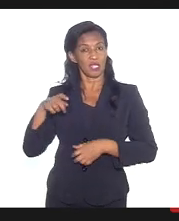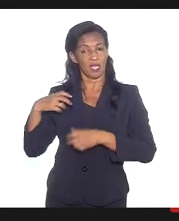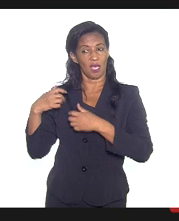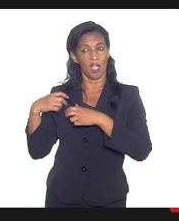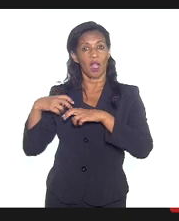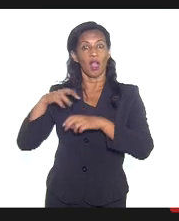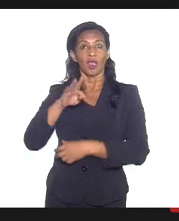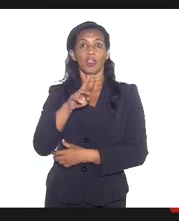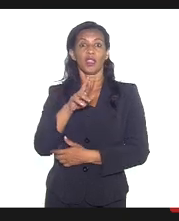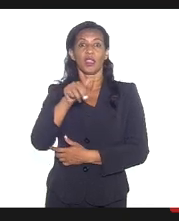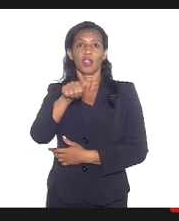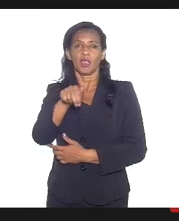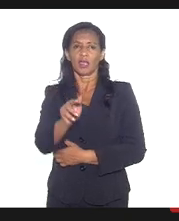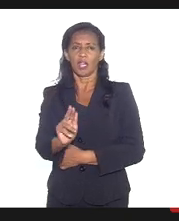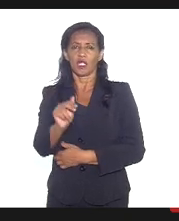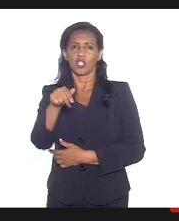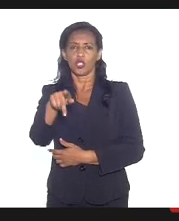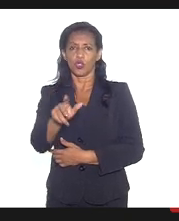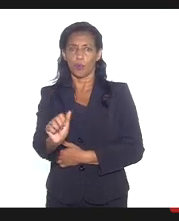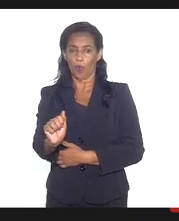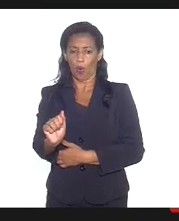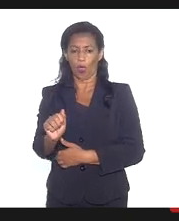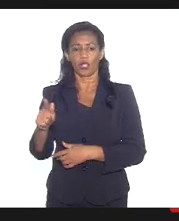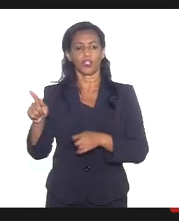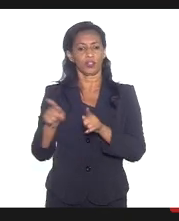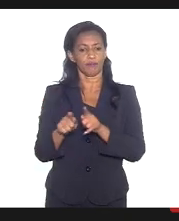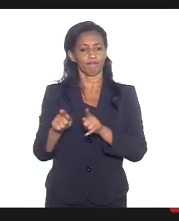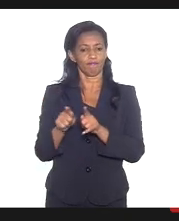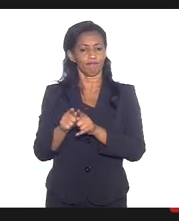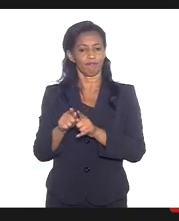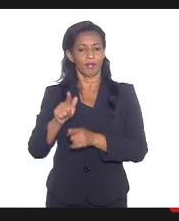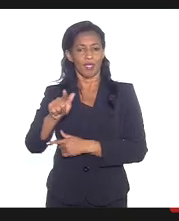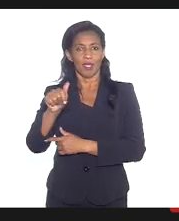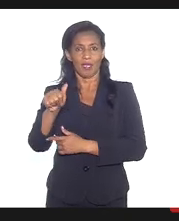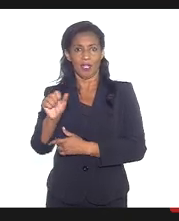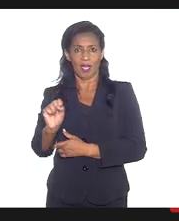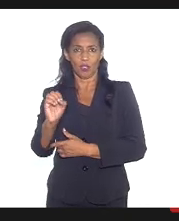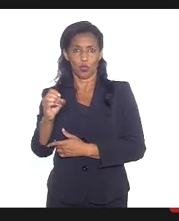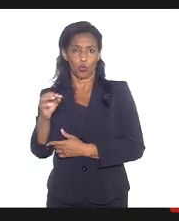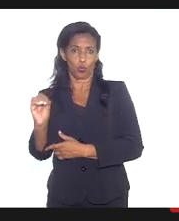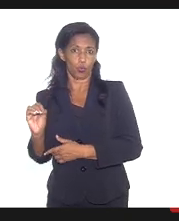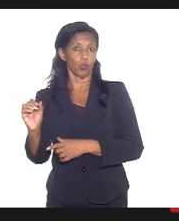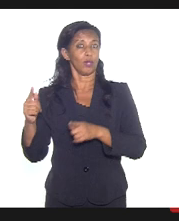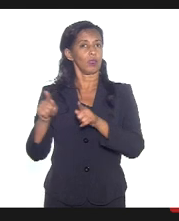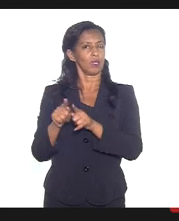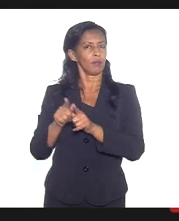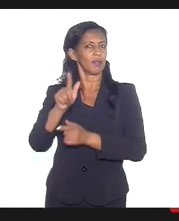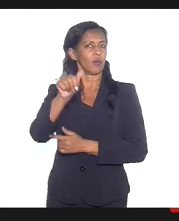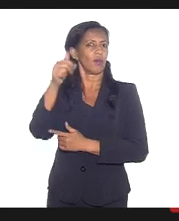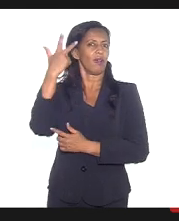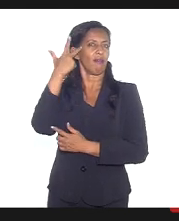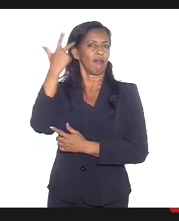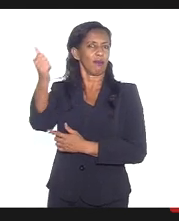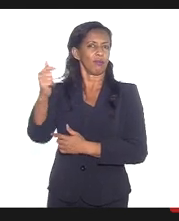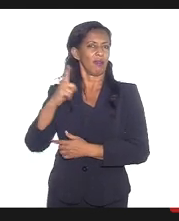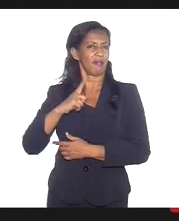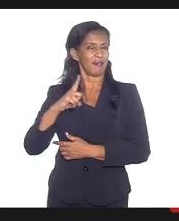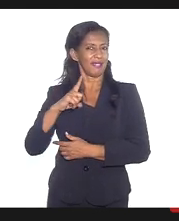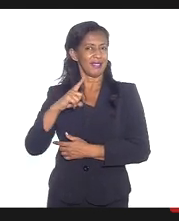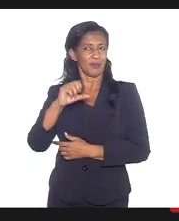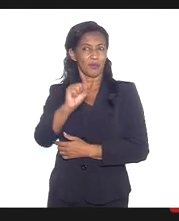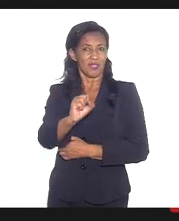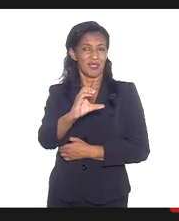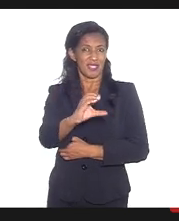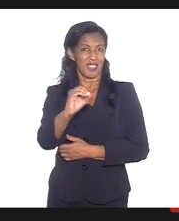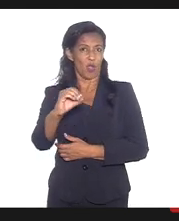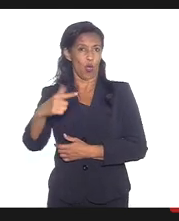elevado. E tem os entraves do próprio gás nacional, né? O nosso gás ele tem muito contaminante, muito